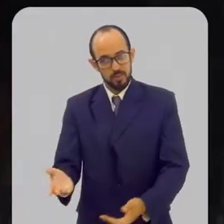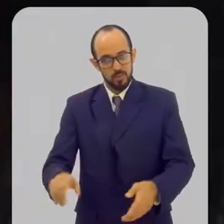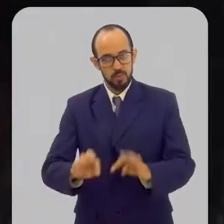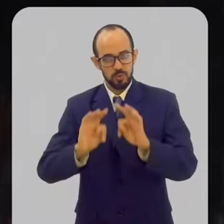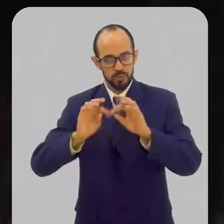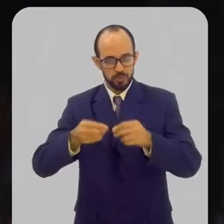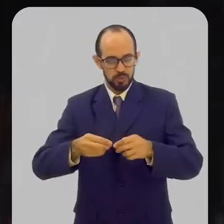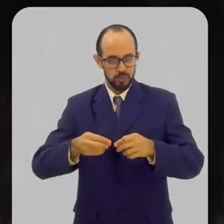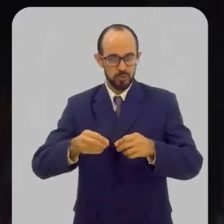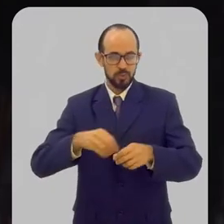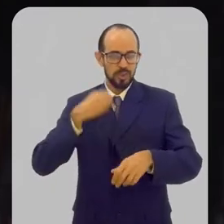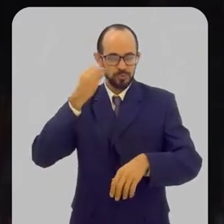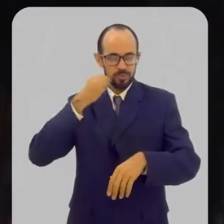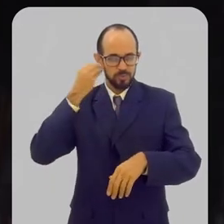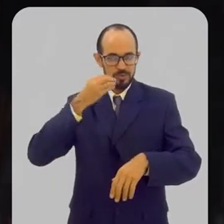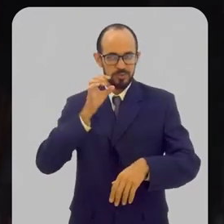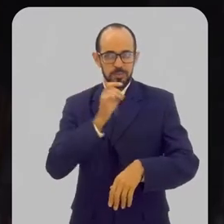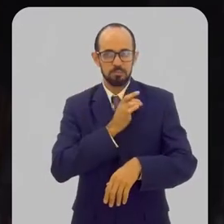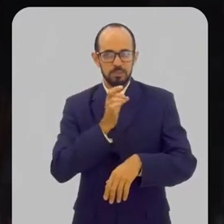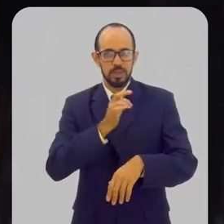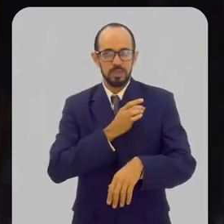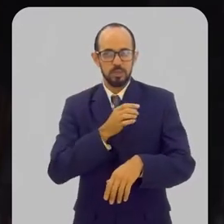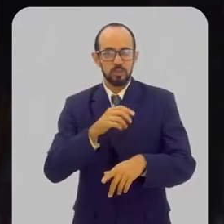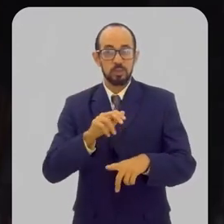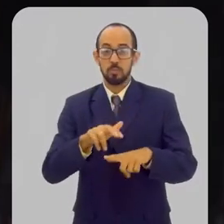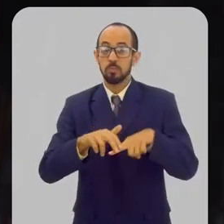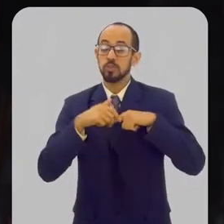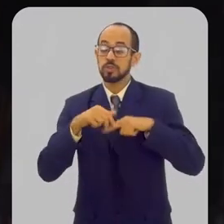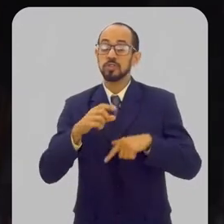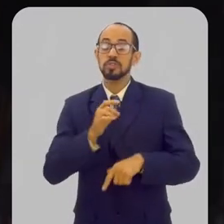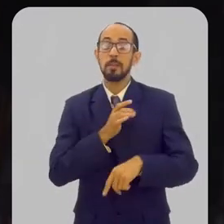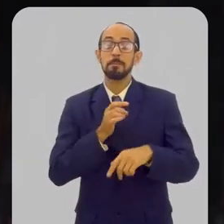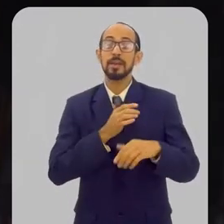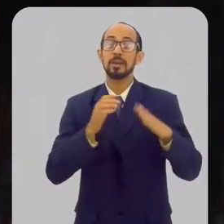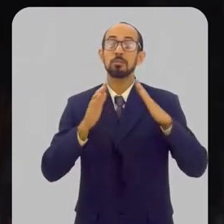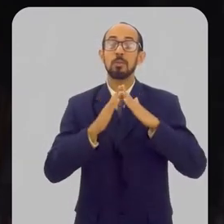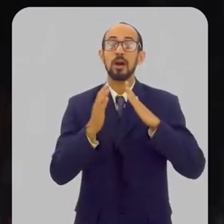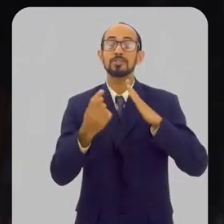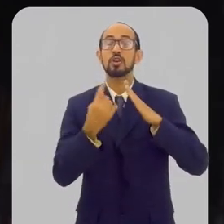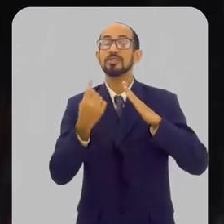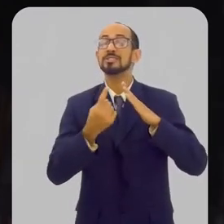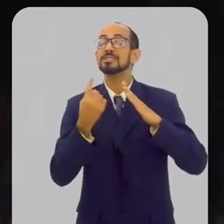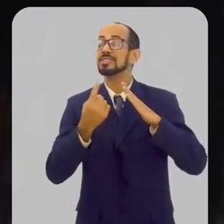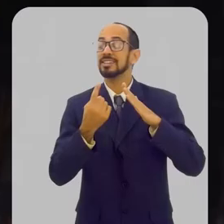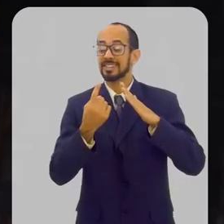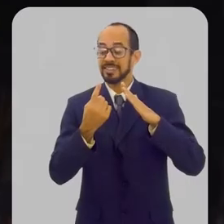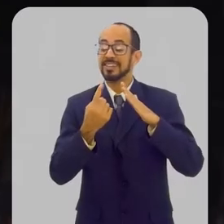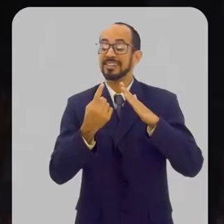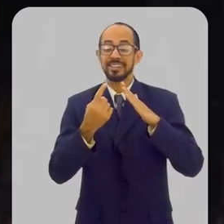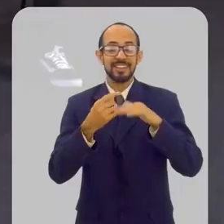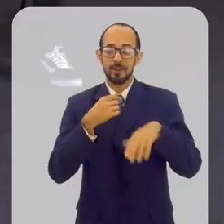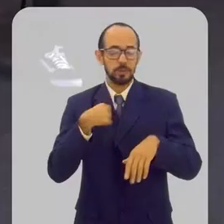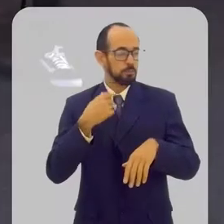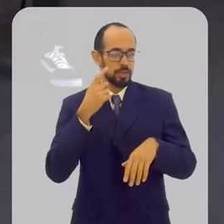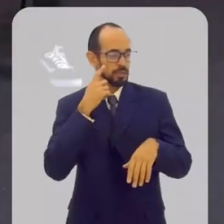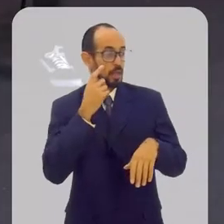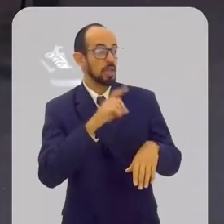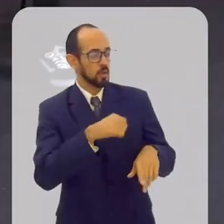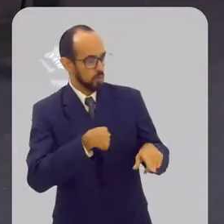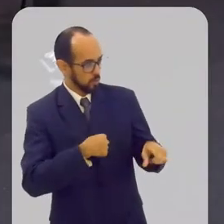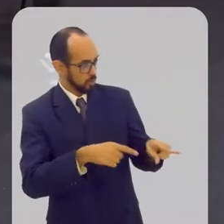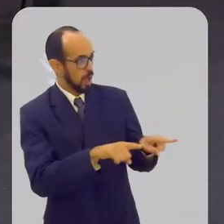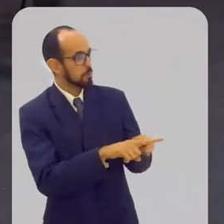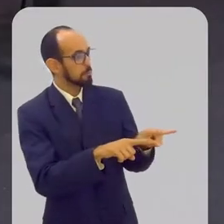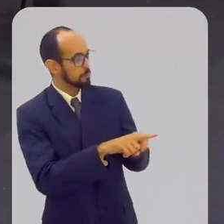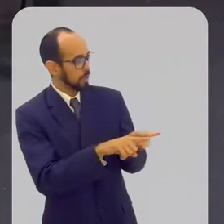era um motivo para ter muito medo. Então, eu não me via morando sozinha. Nem nossa, tá certa. Não é? Porque, claro, como é